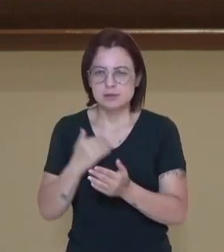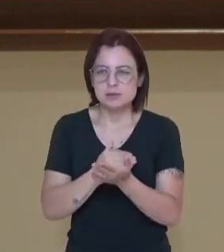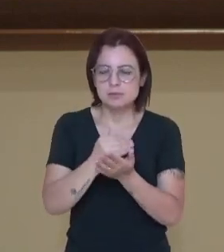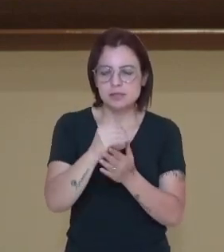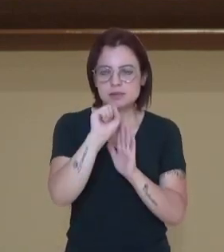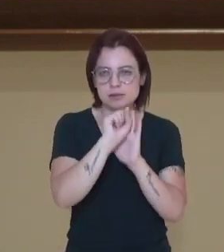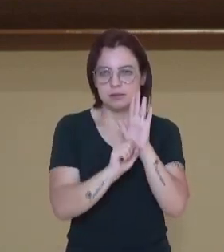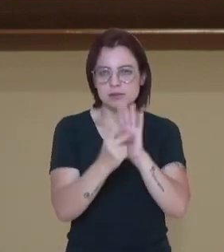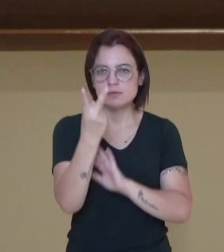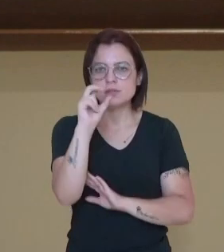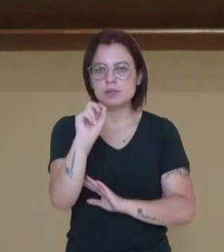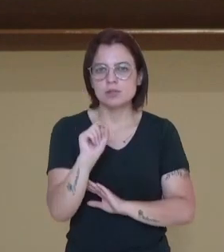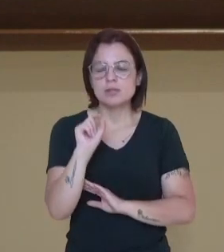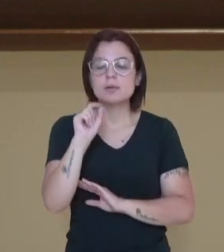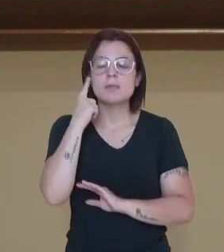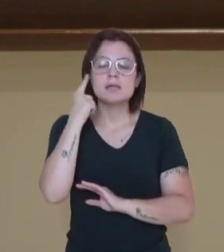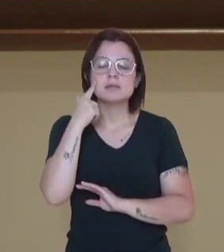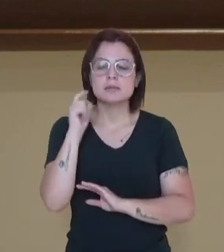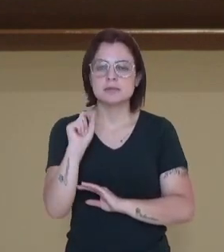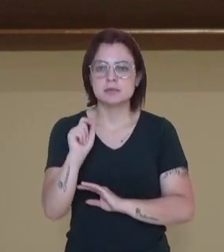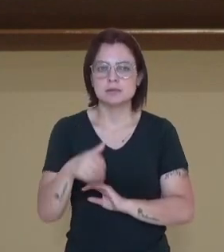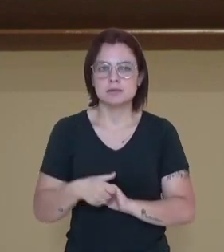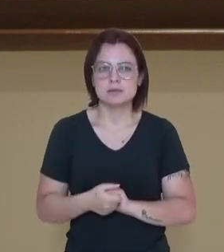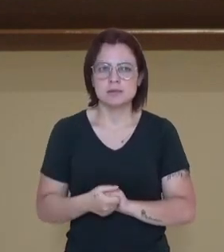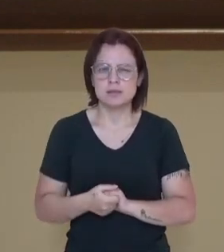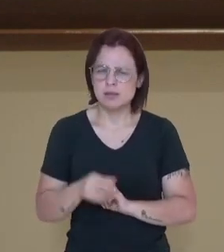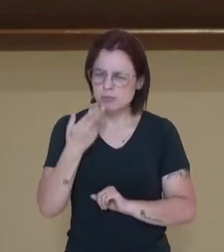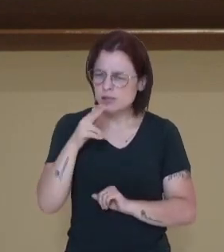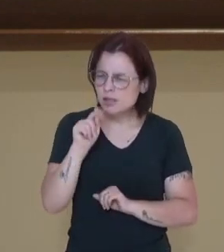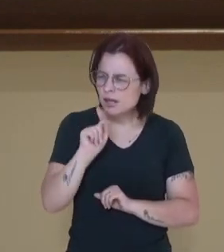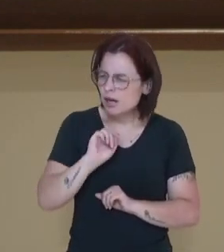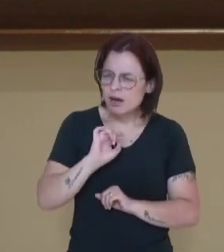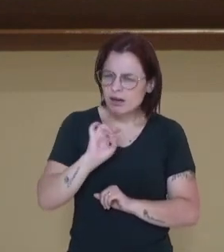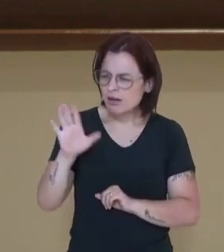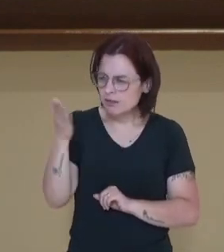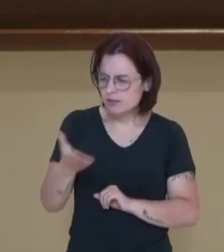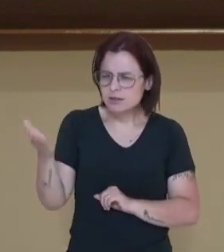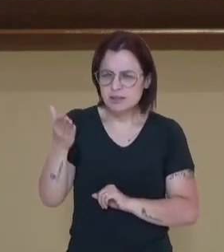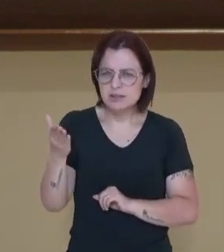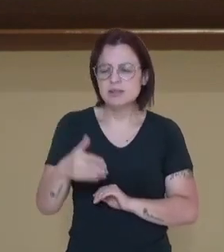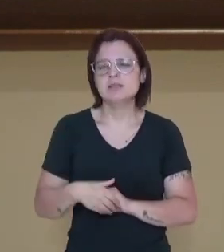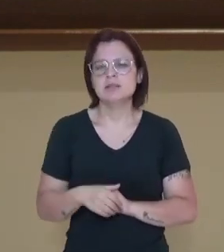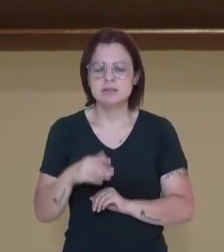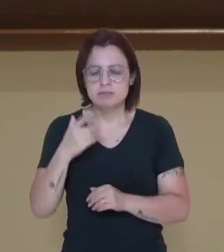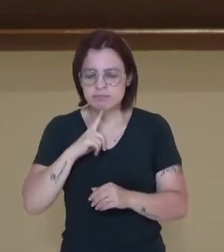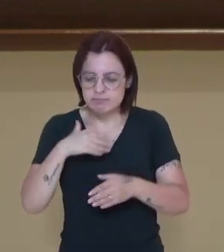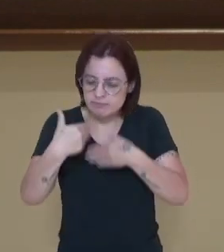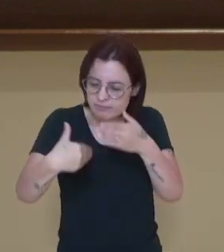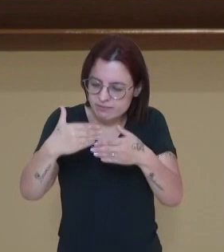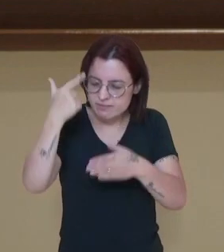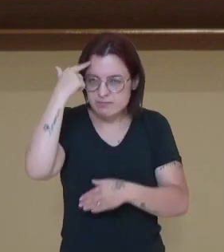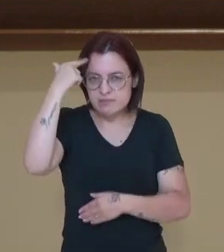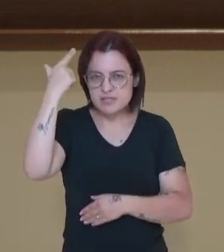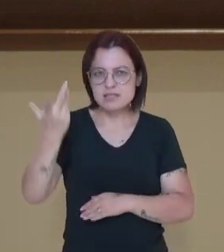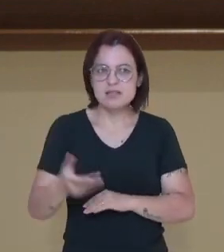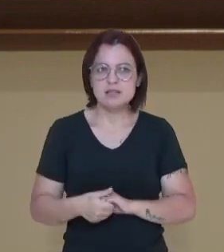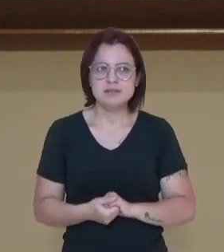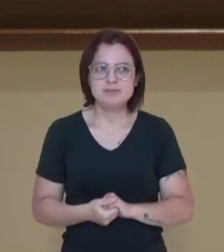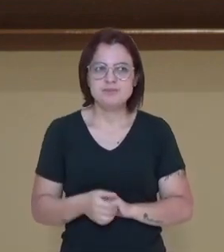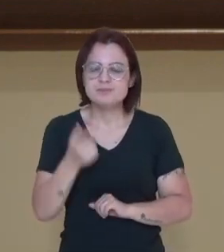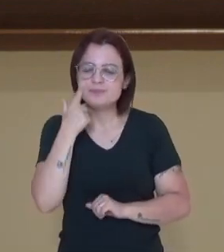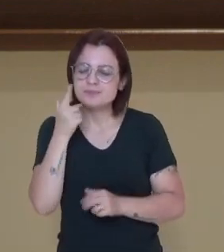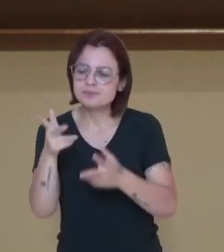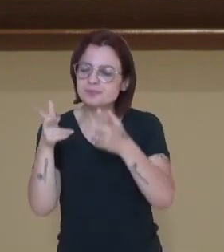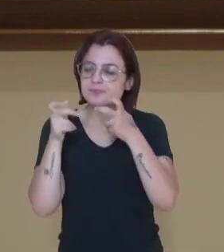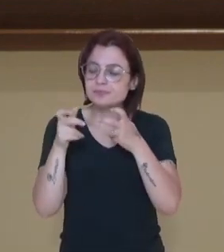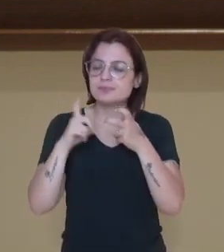XX, começaram a pensar, será que música é só isso? Agora, eles começaram, naquele momento, a ver